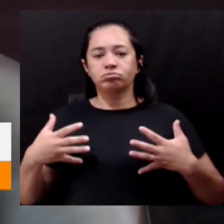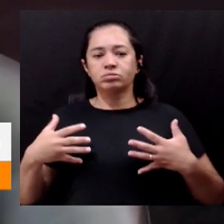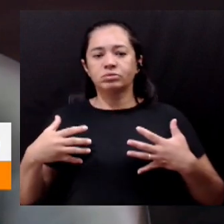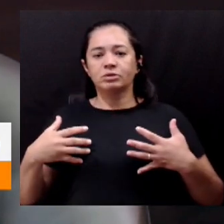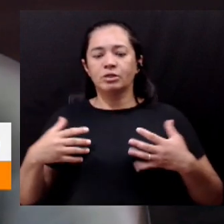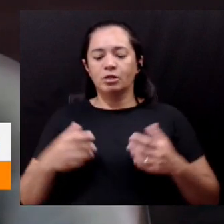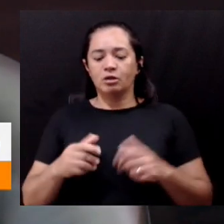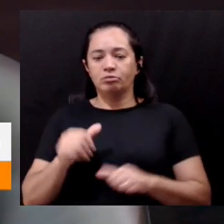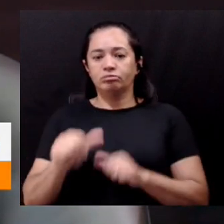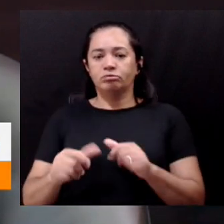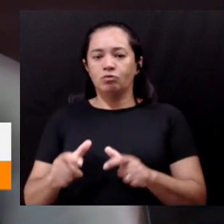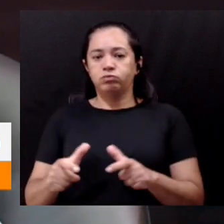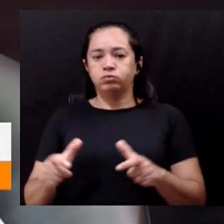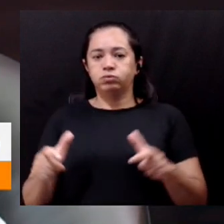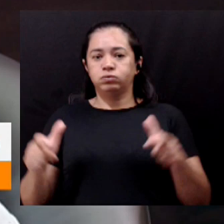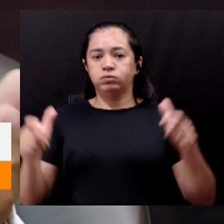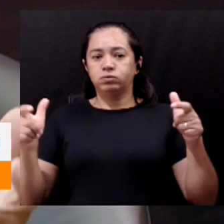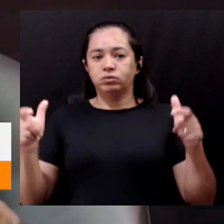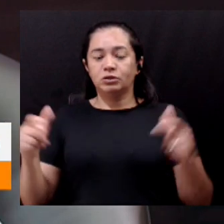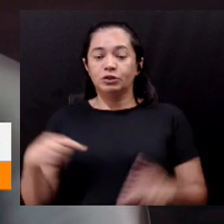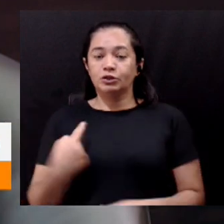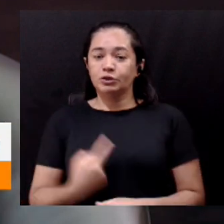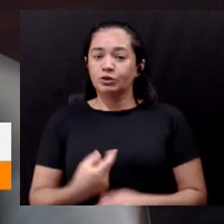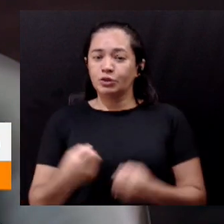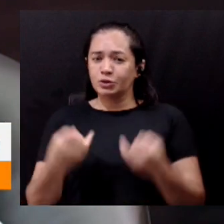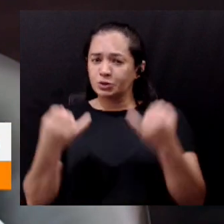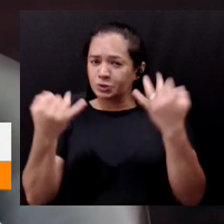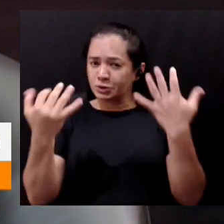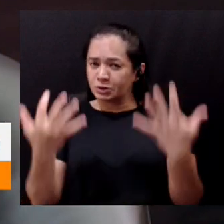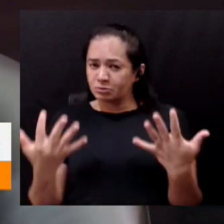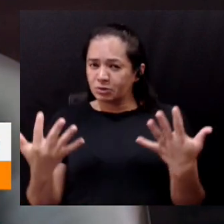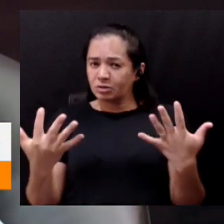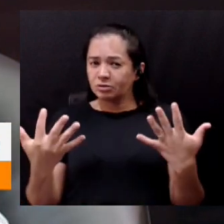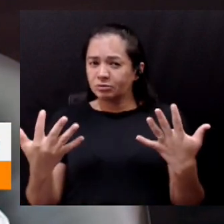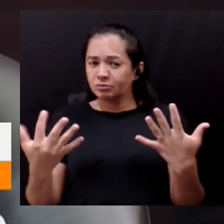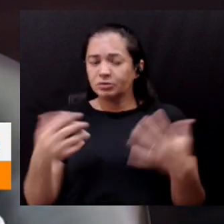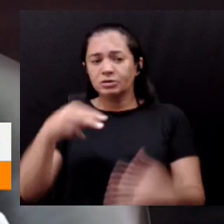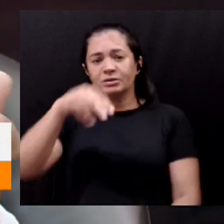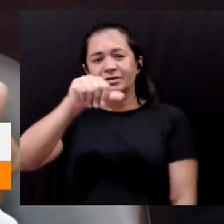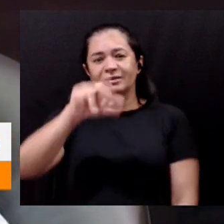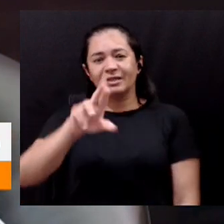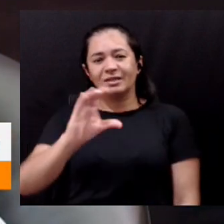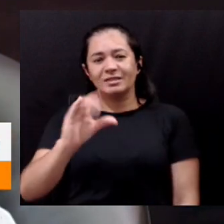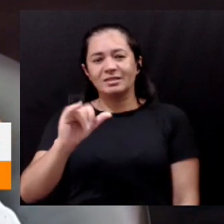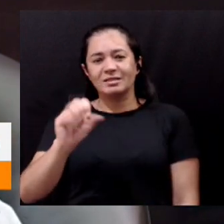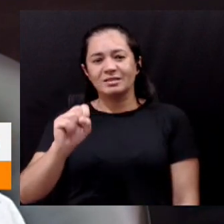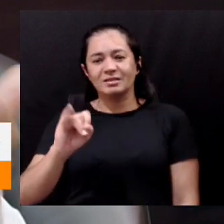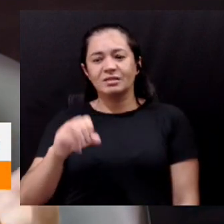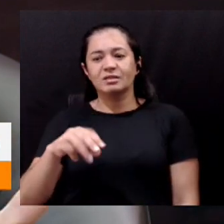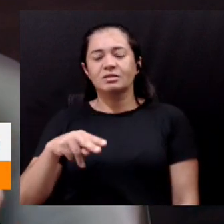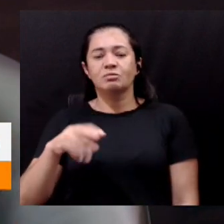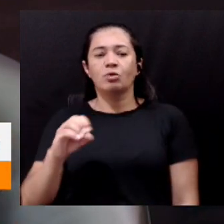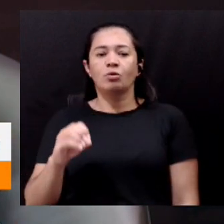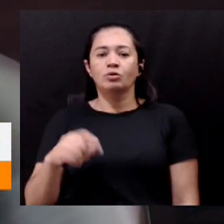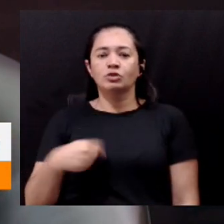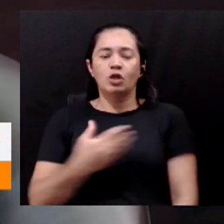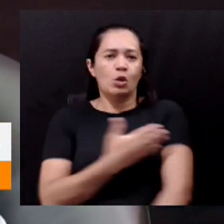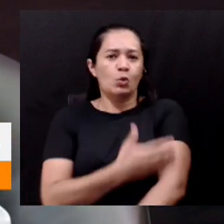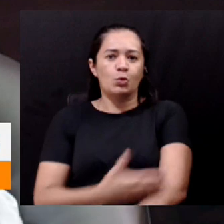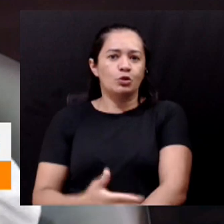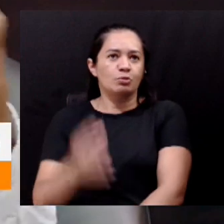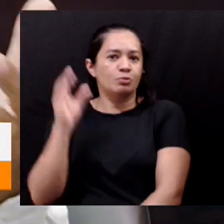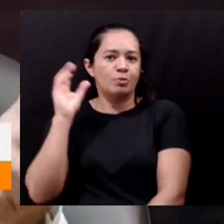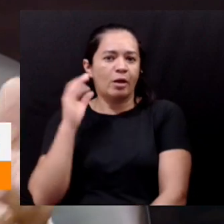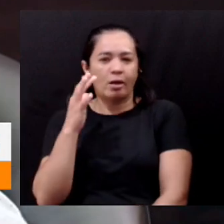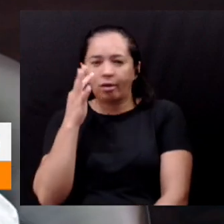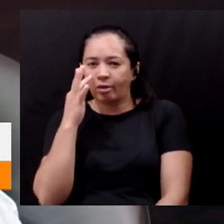narcisista. E quando Aham. nós falamos de narcisismo do ego, não é um narcisismo como a gente está acostumado a ouvir falar e ver aí,